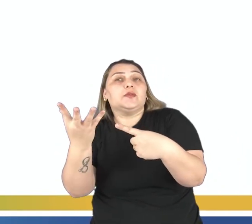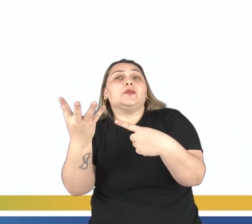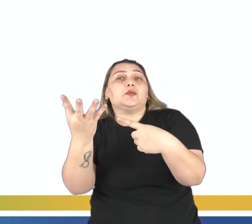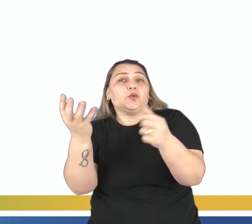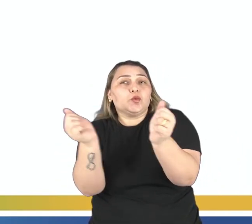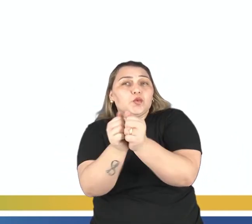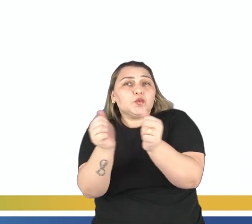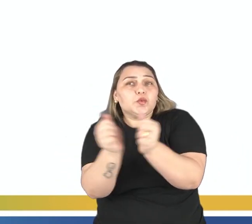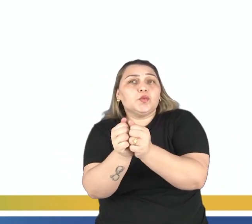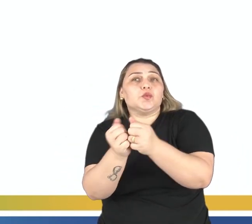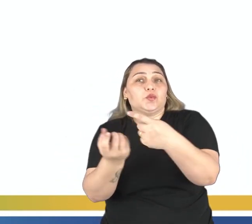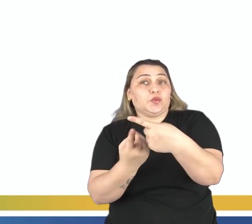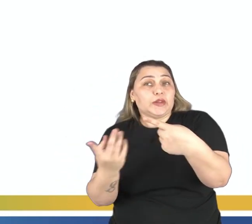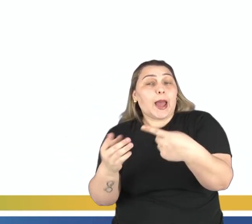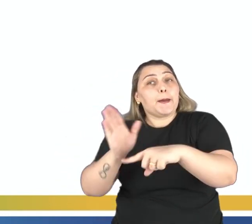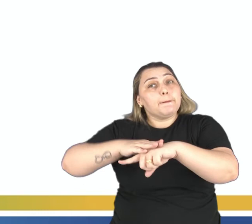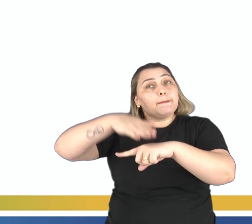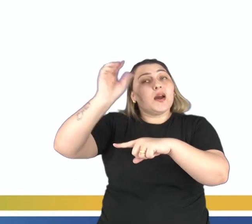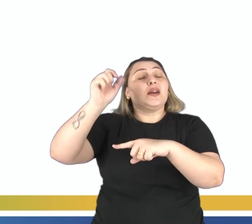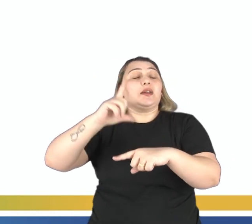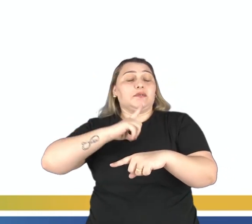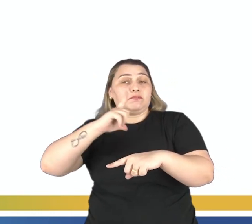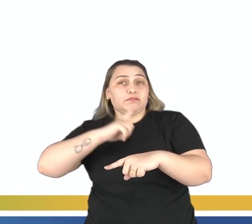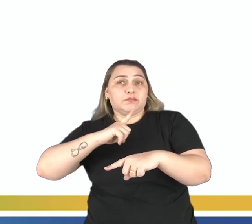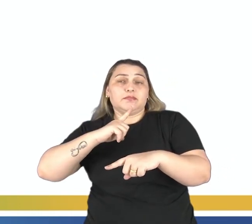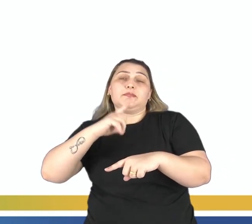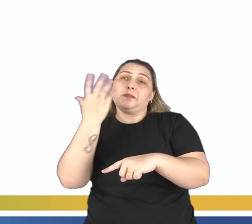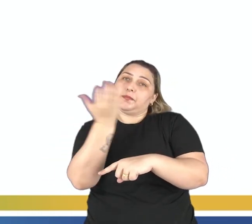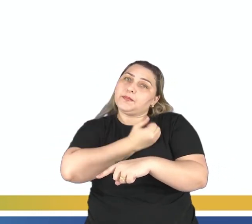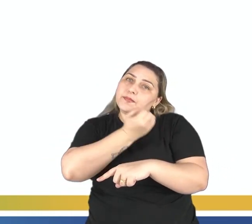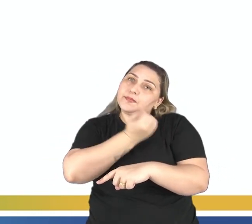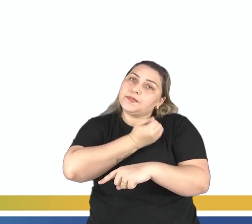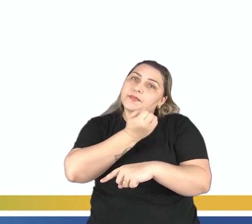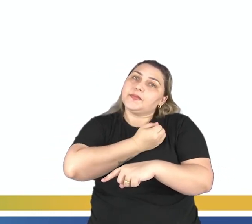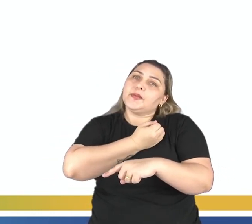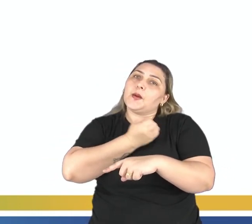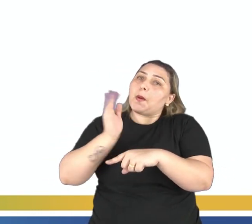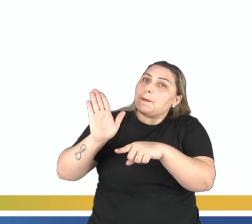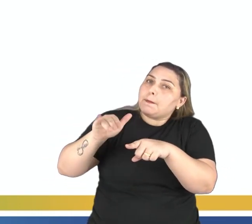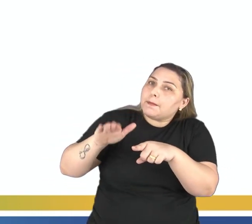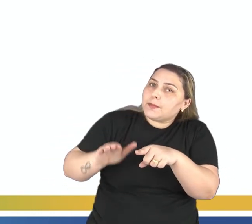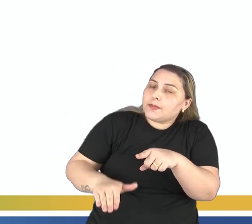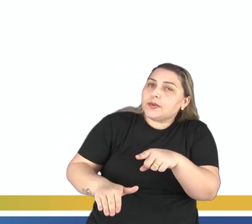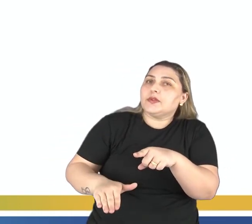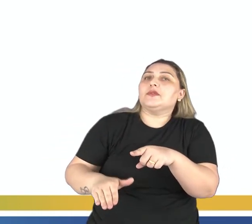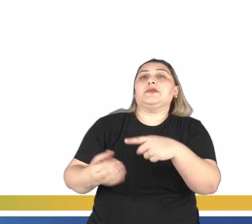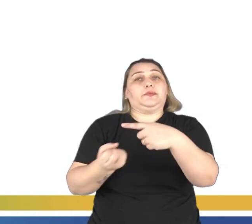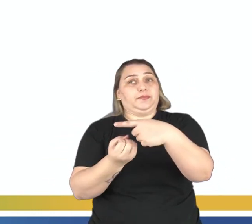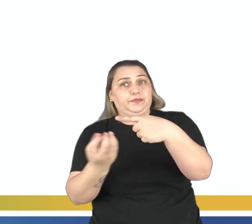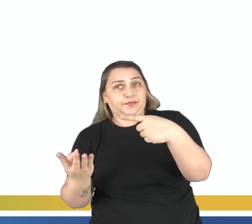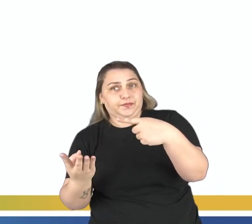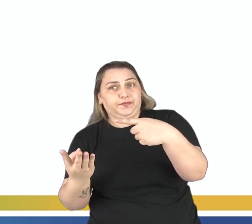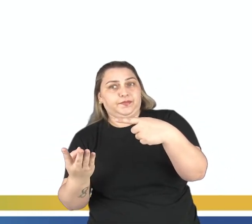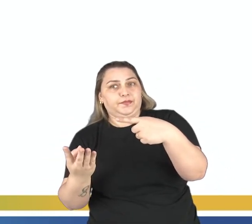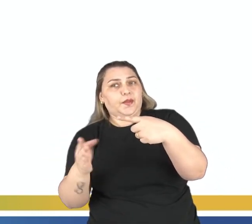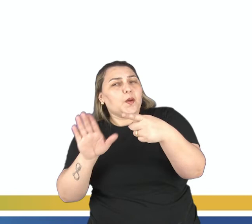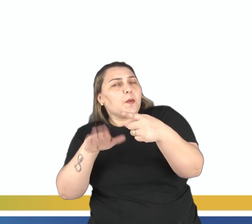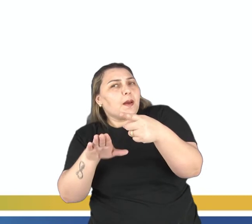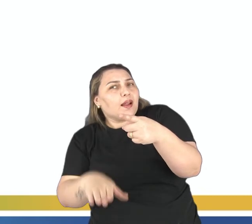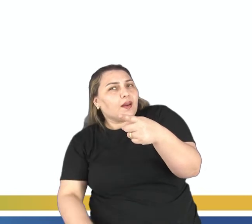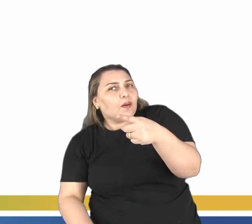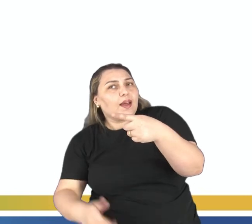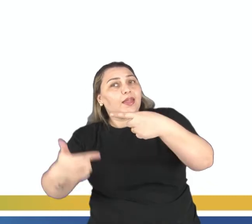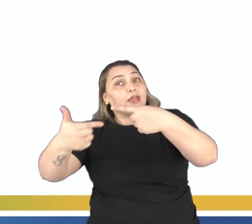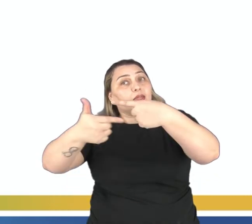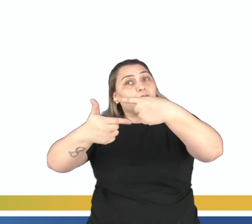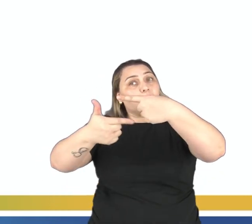números de baixo. Então, a maior fração é quem possui o menor denominador. No caso aí, o menor